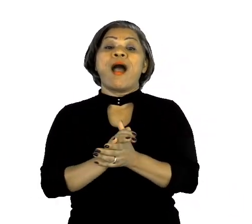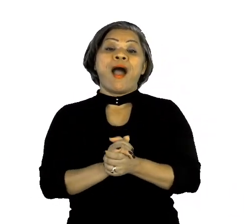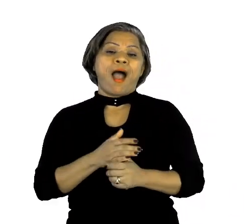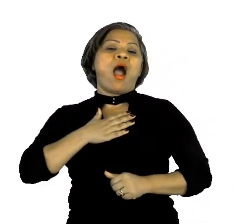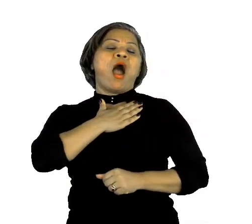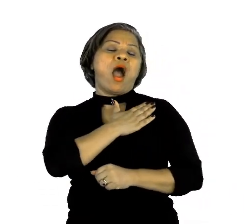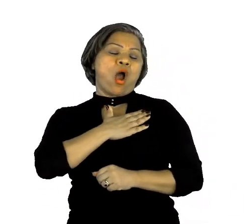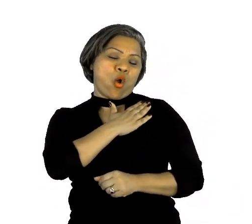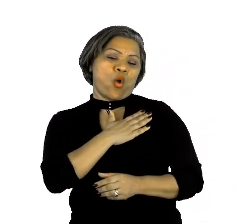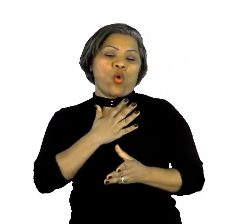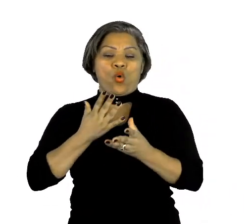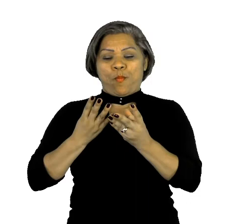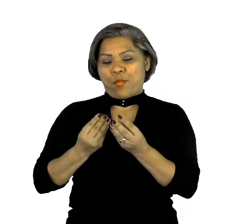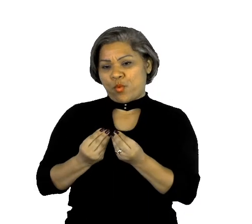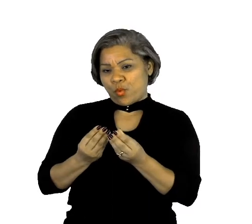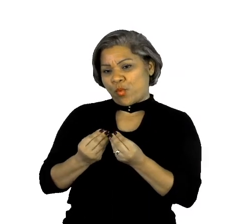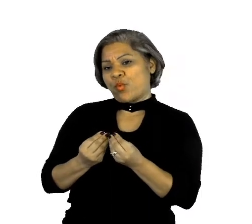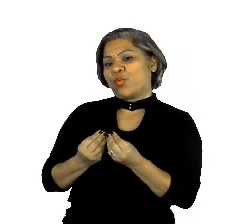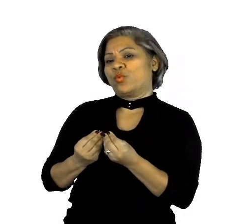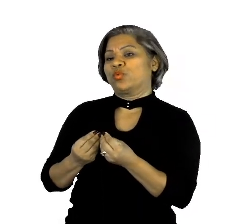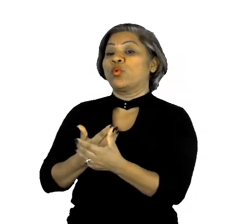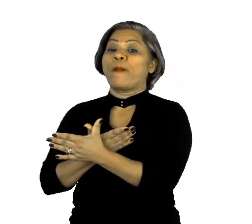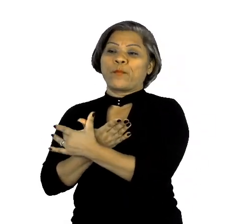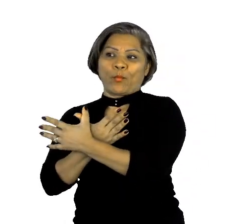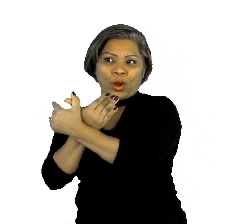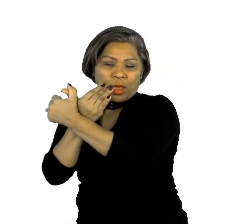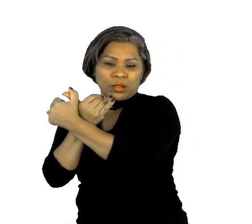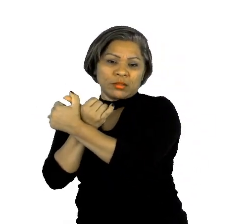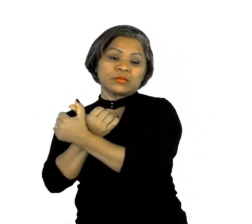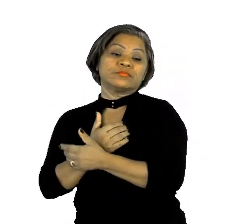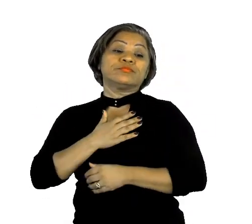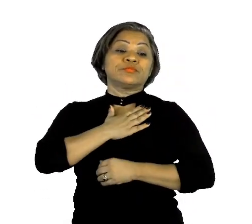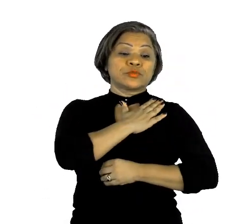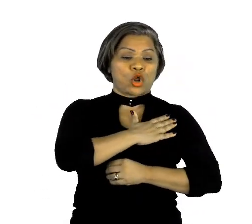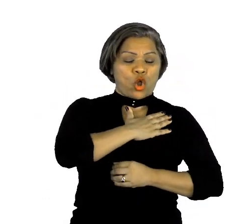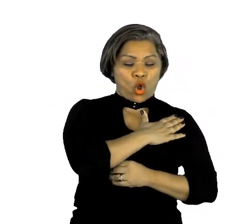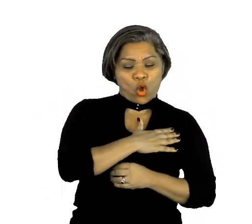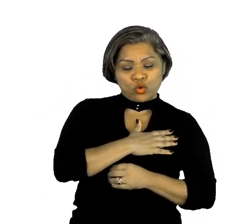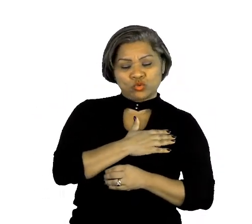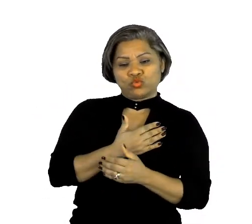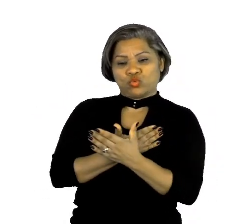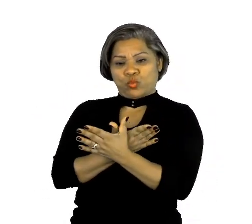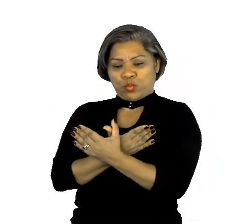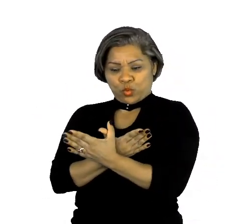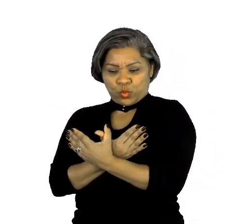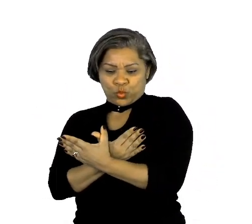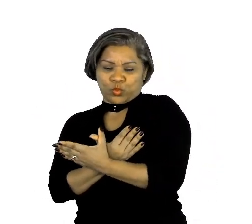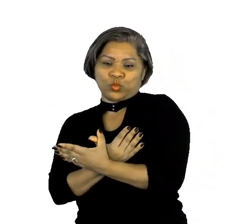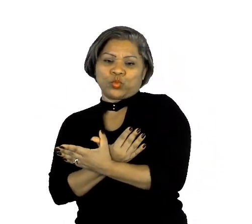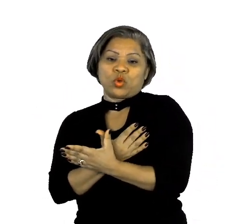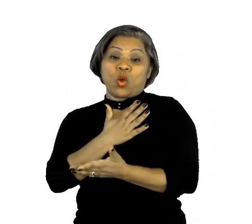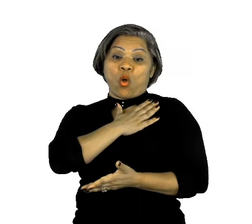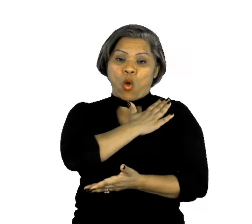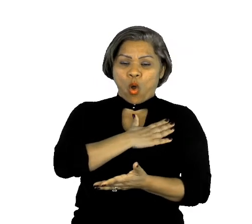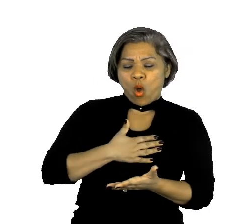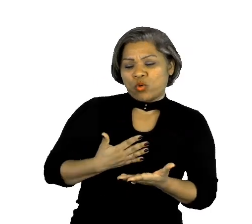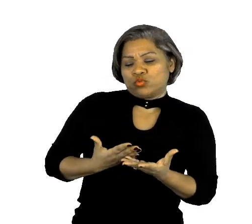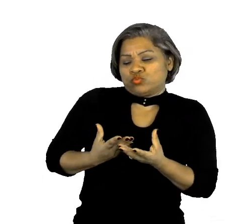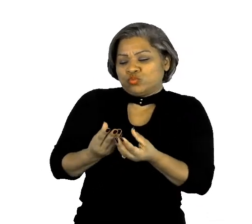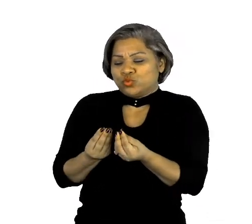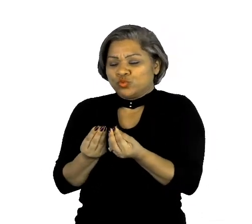muito de borboletas. Quantas palavrinhas, ó? Gosto muito de borboletas. O que mudou?